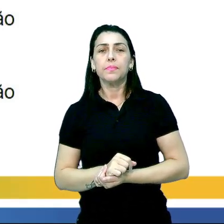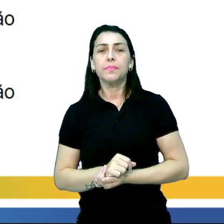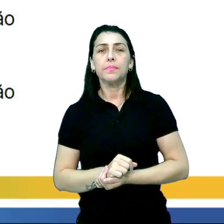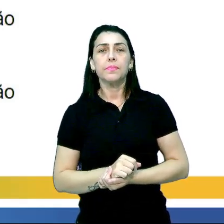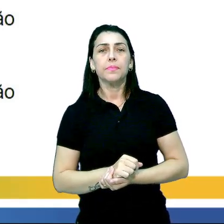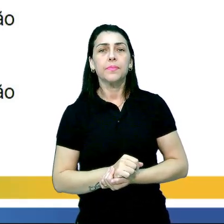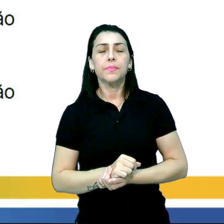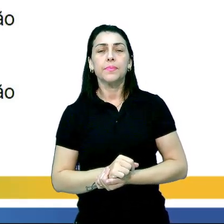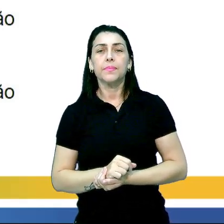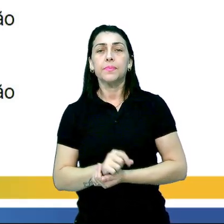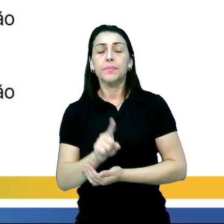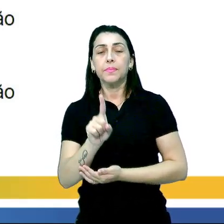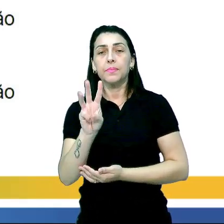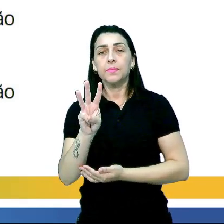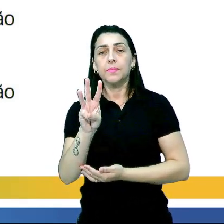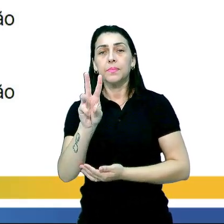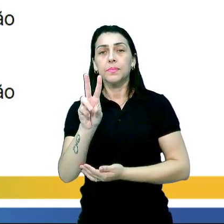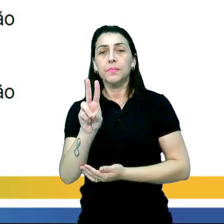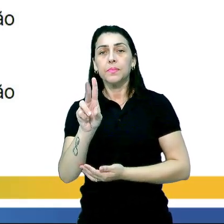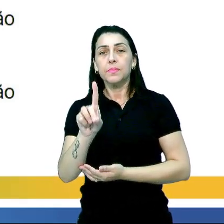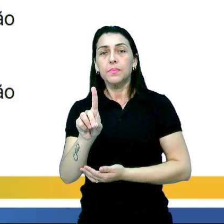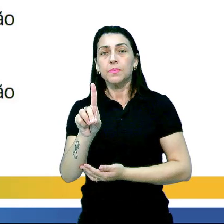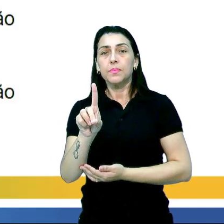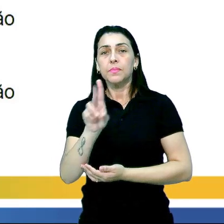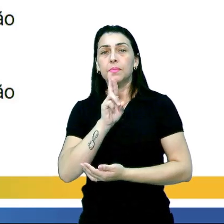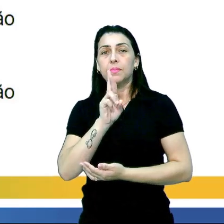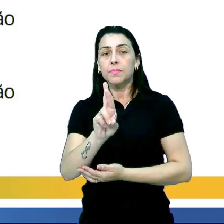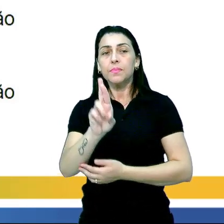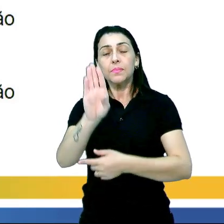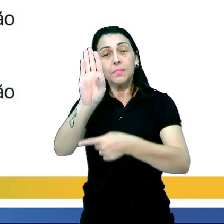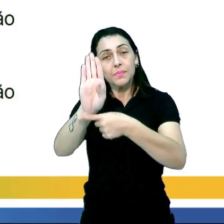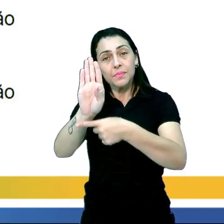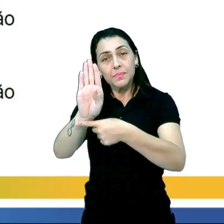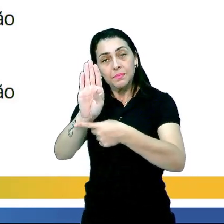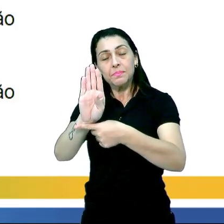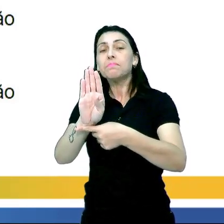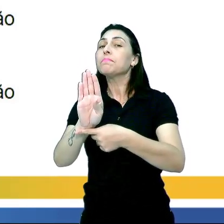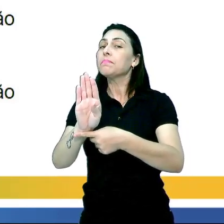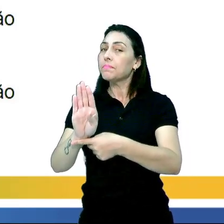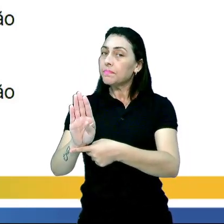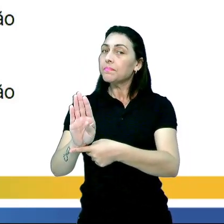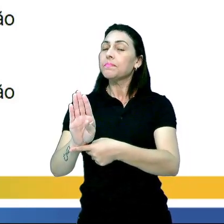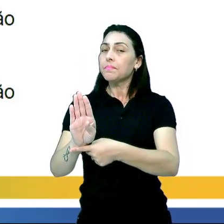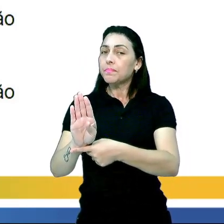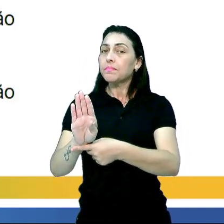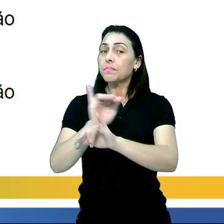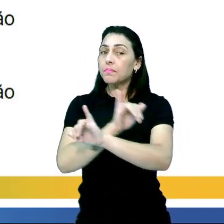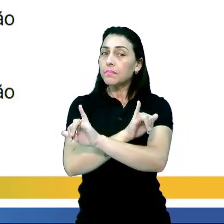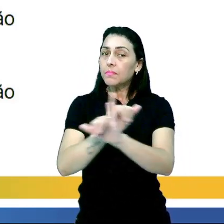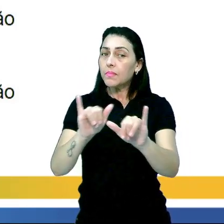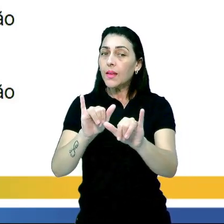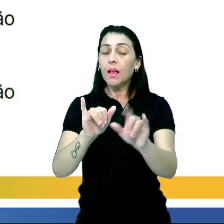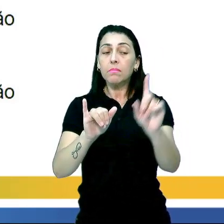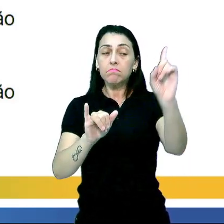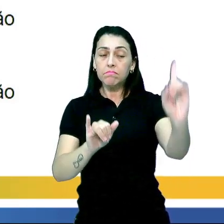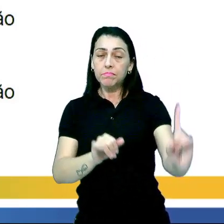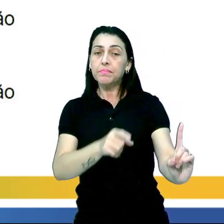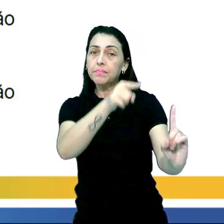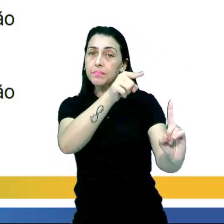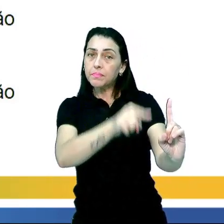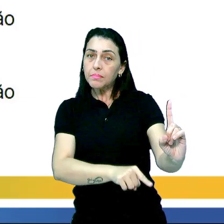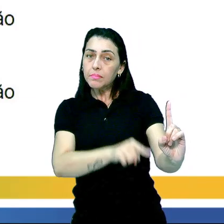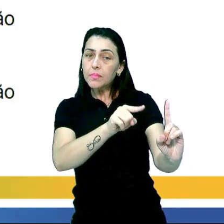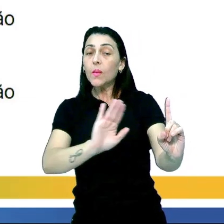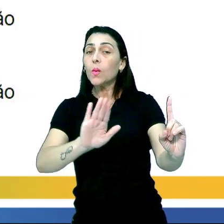acertaram. 3, 2, 1. É isso mesmo. Informar ao